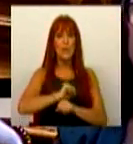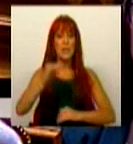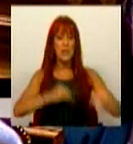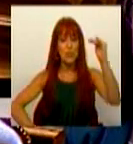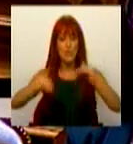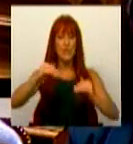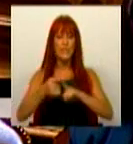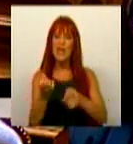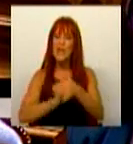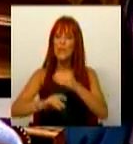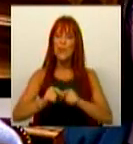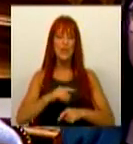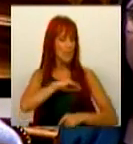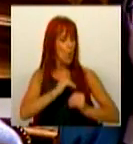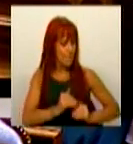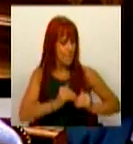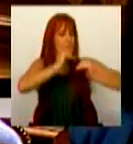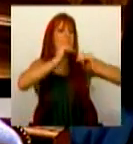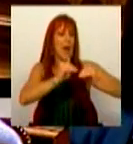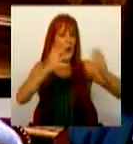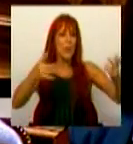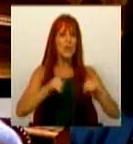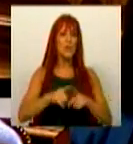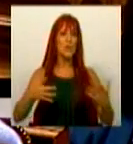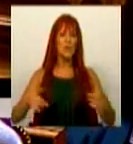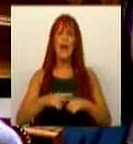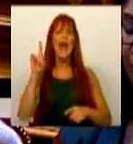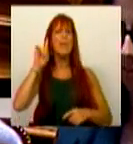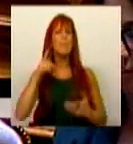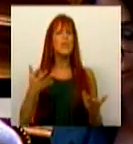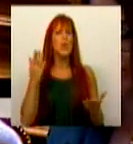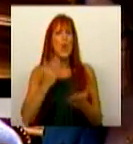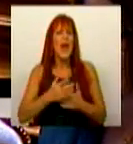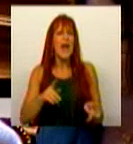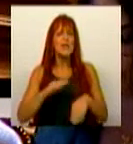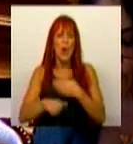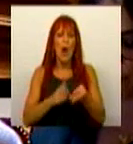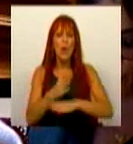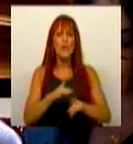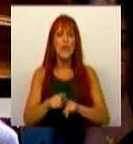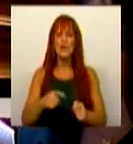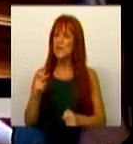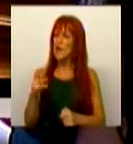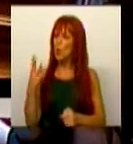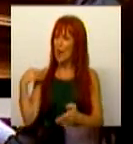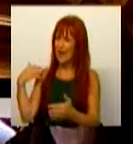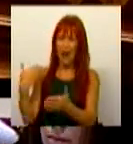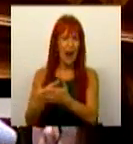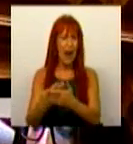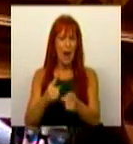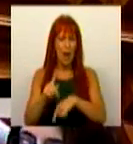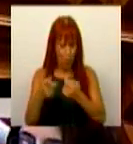de devolução e aumento dos rendimentos. E é por isso que é tão importante não apenas dar sequência ao que se fez nos últimos 4 anos, mas